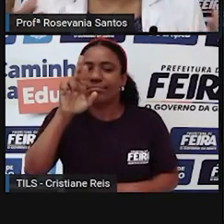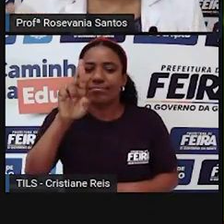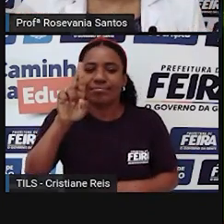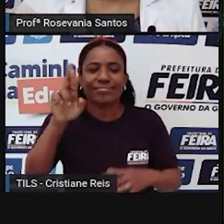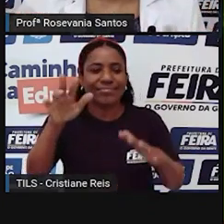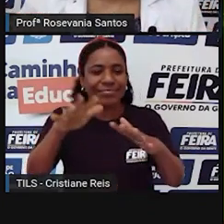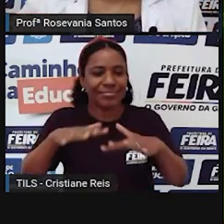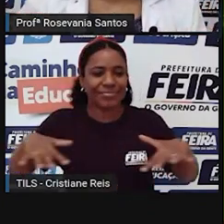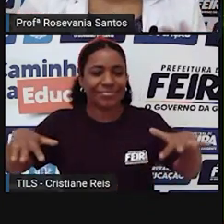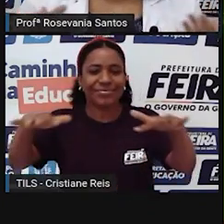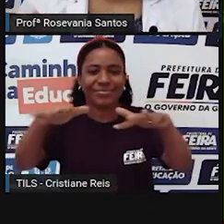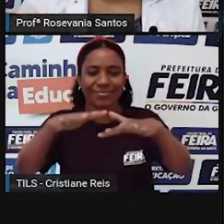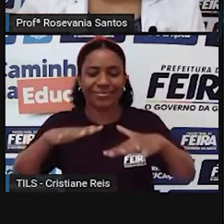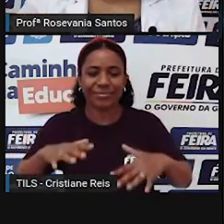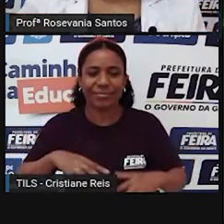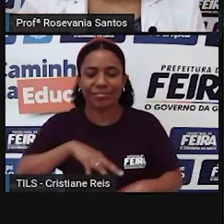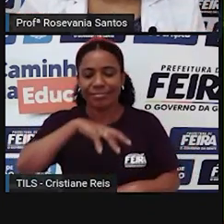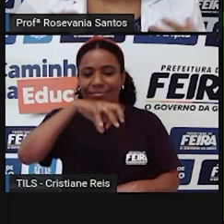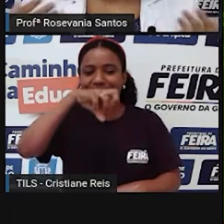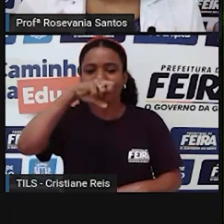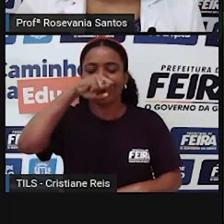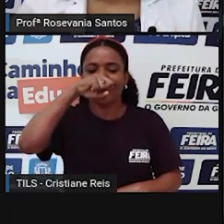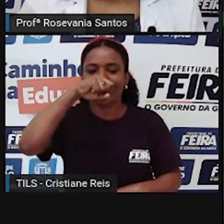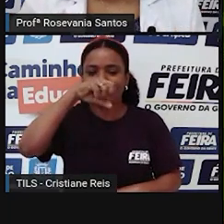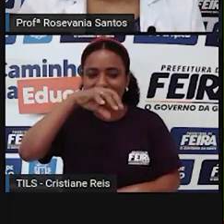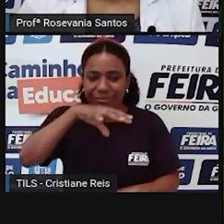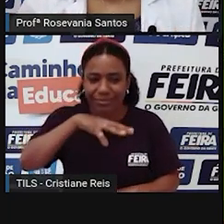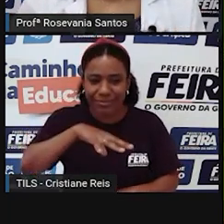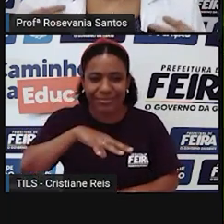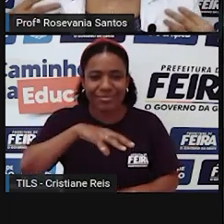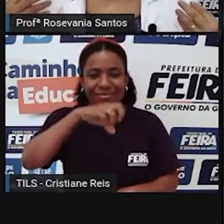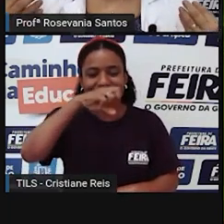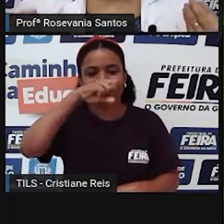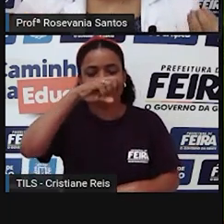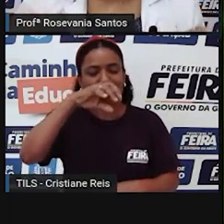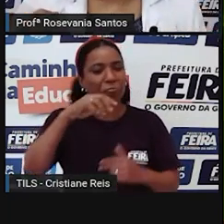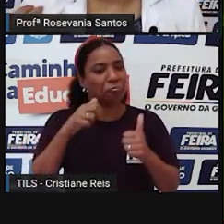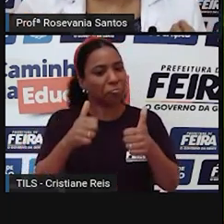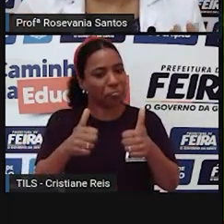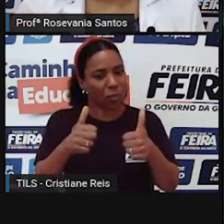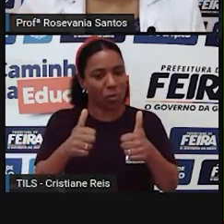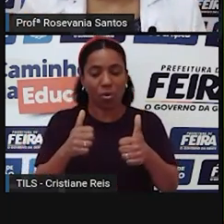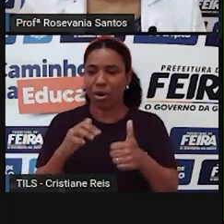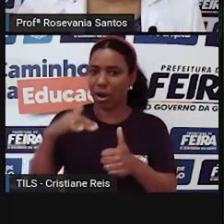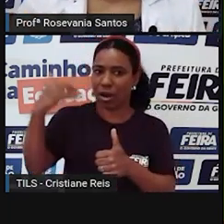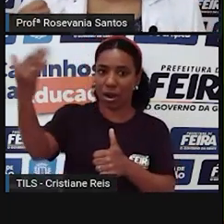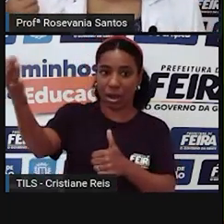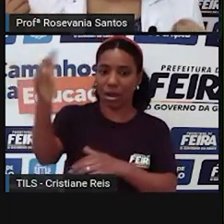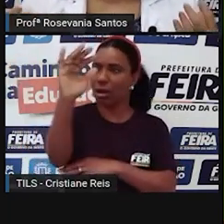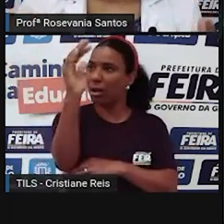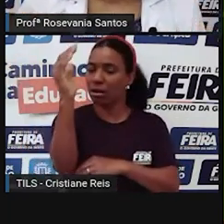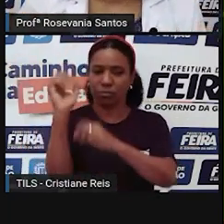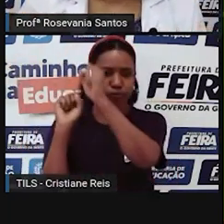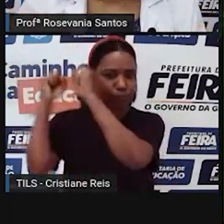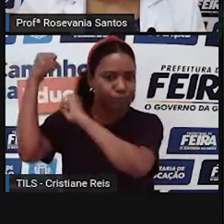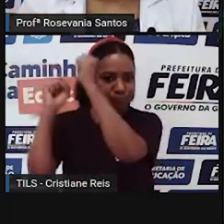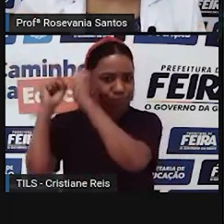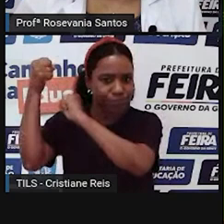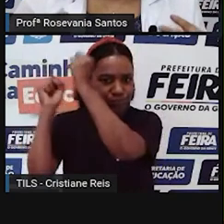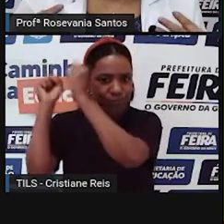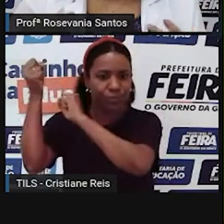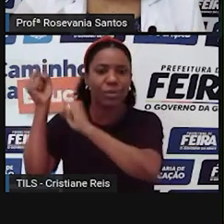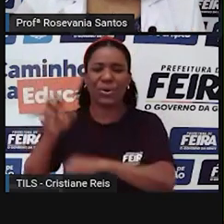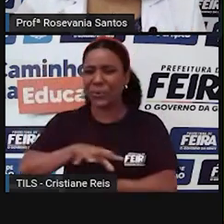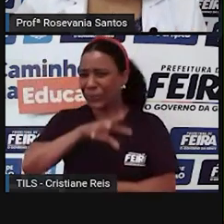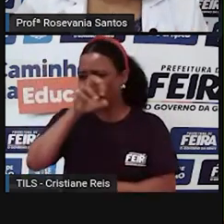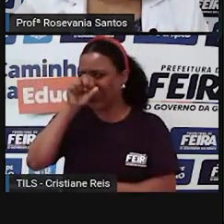é totalmente diferente de que se você estivesse num lugar onde tem muita indústria, né, que o ar é mais carregado, né, mais poluído.